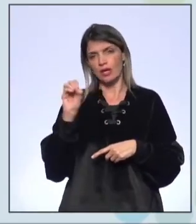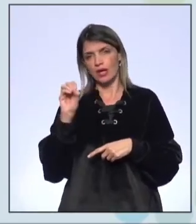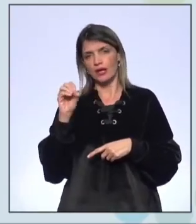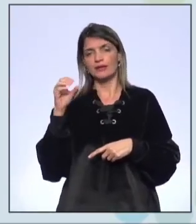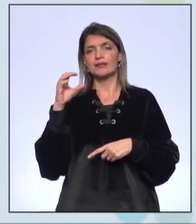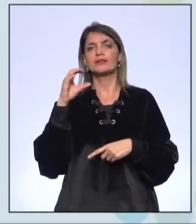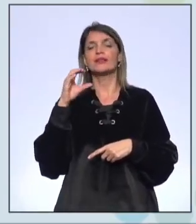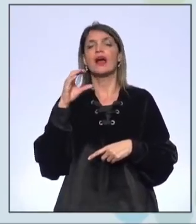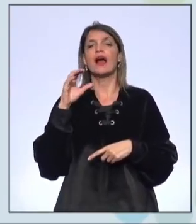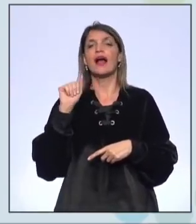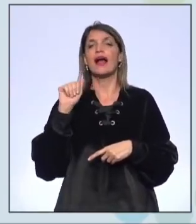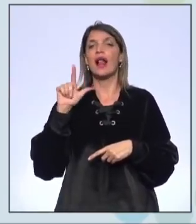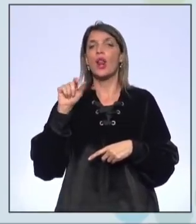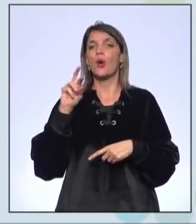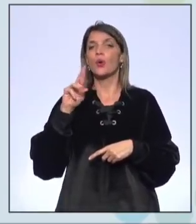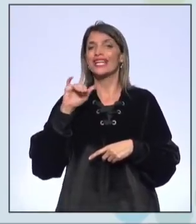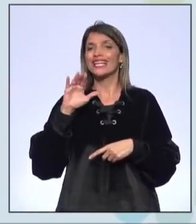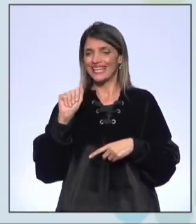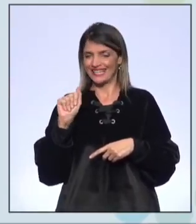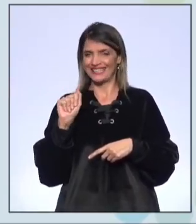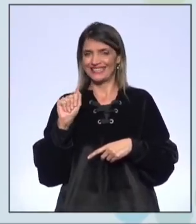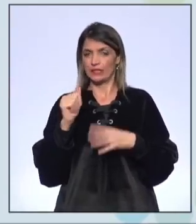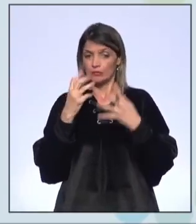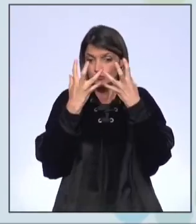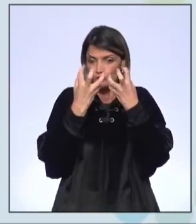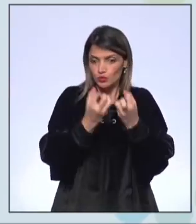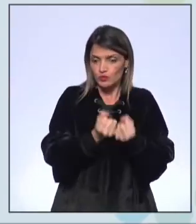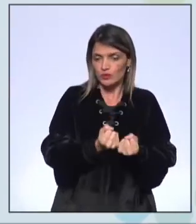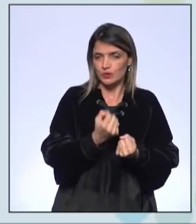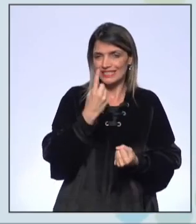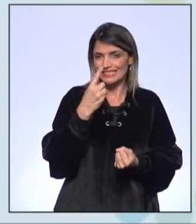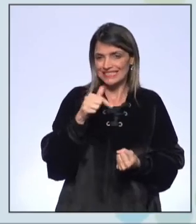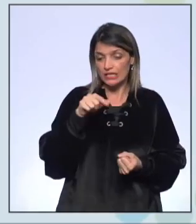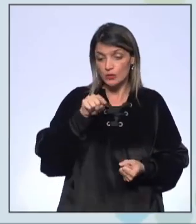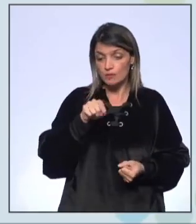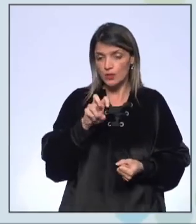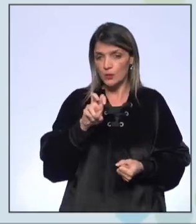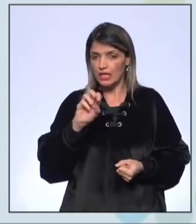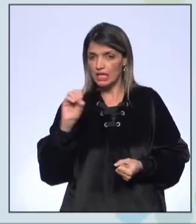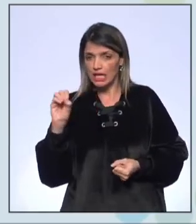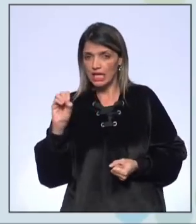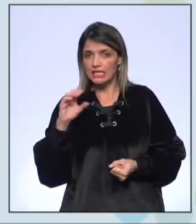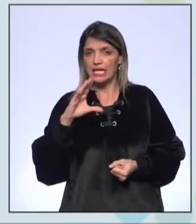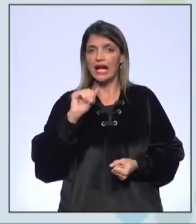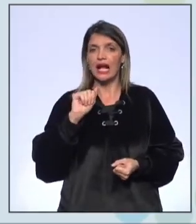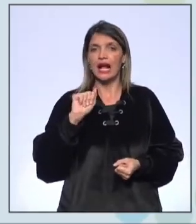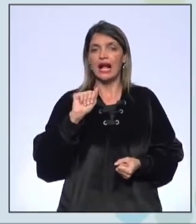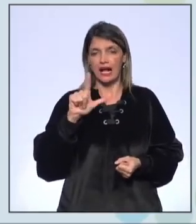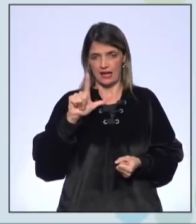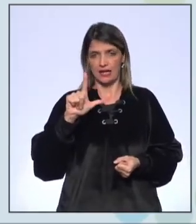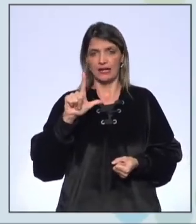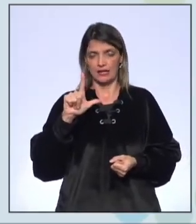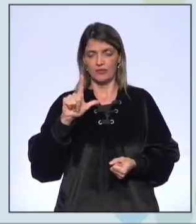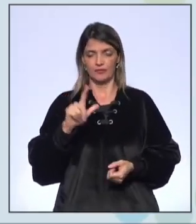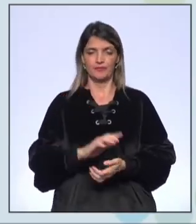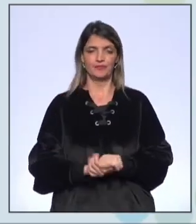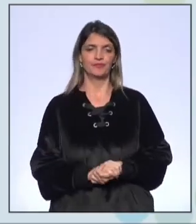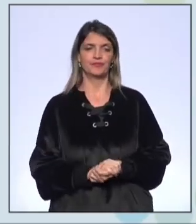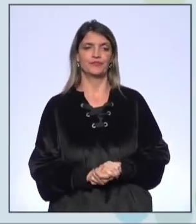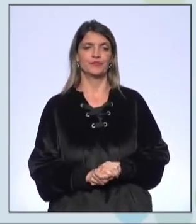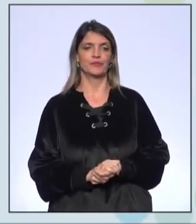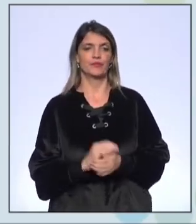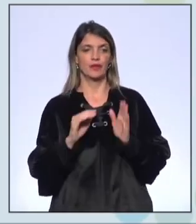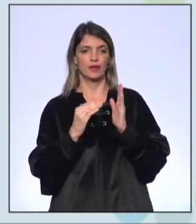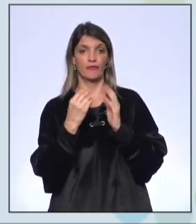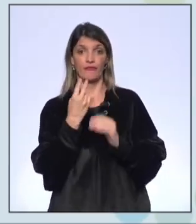calorias, certo? Então a água absorveu 17.000 calorias, 17.500 calorias, para elevar sua temperatura de 25